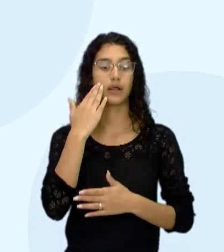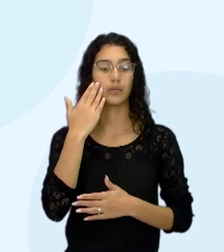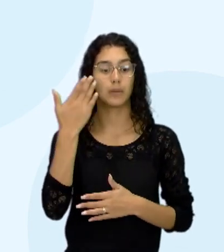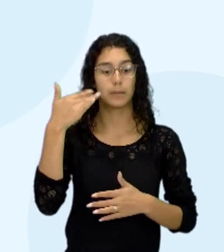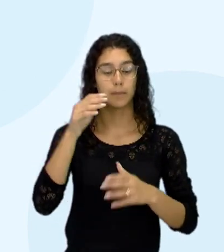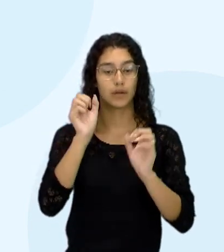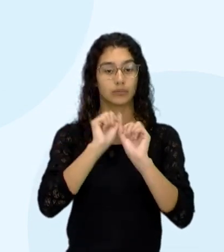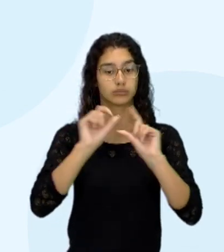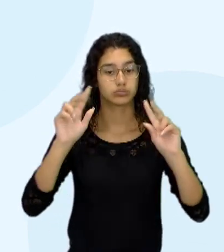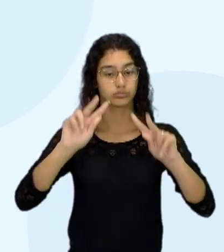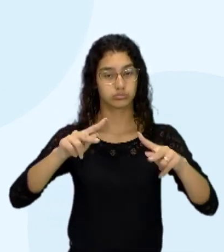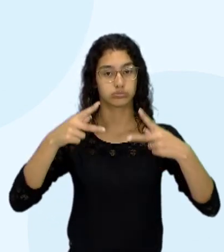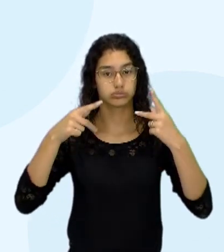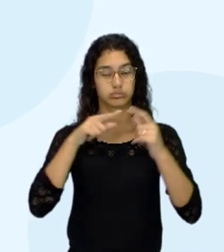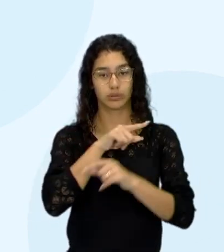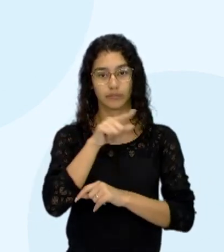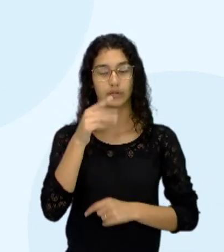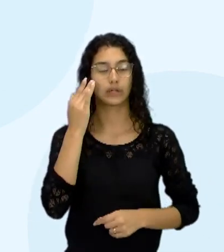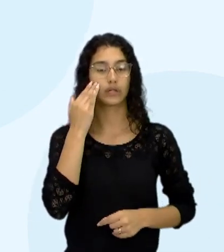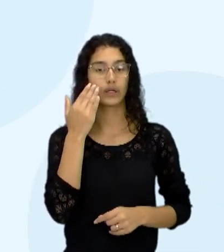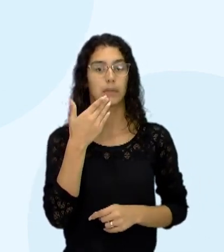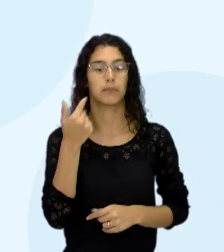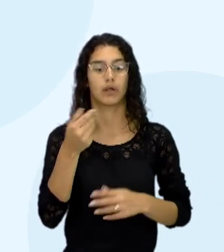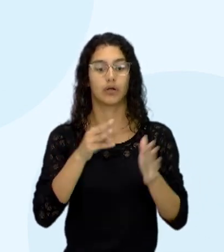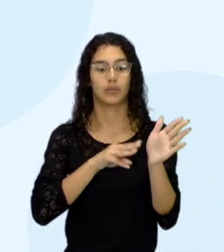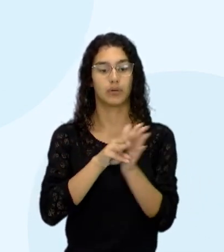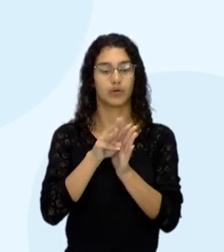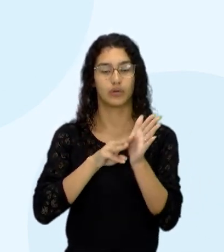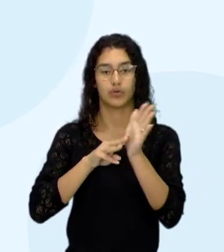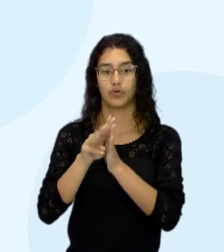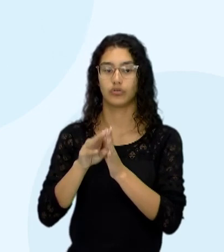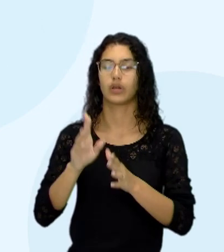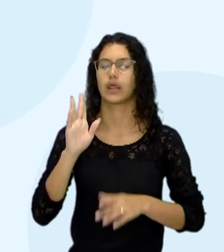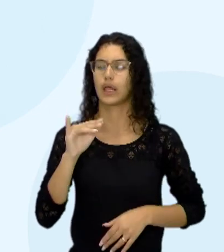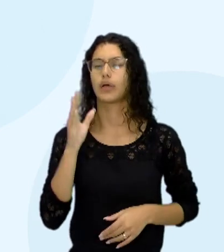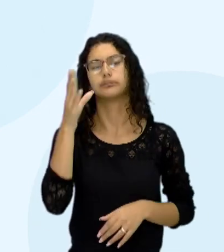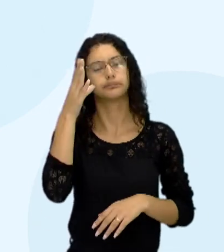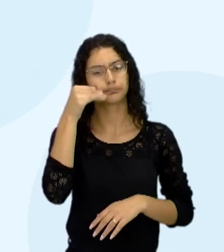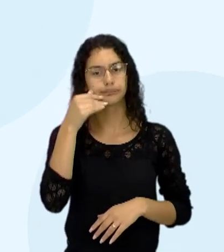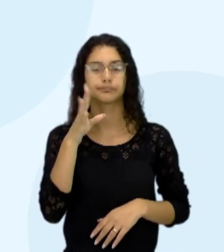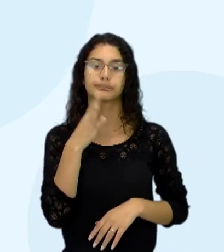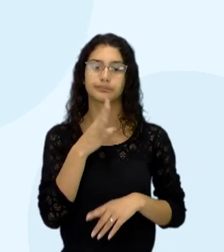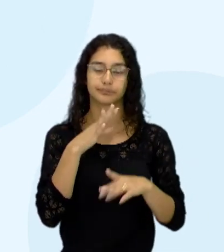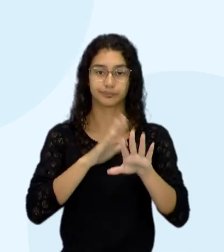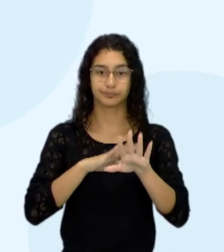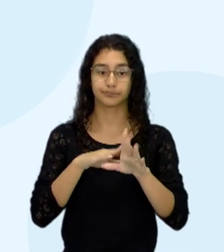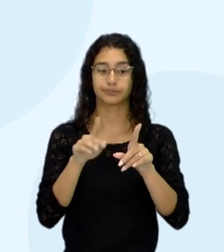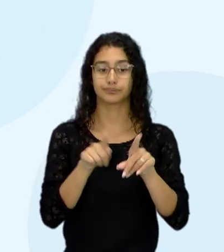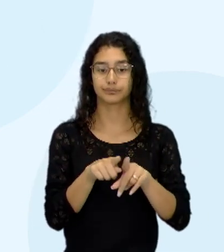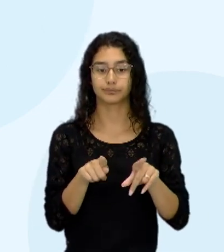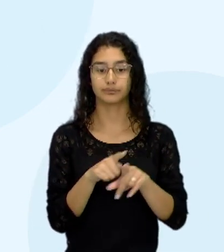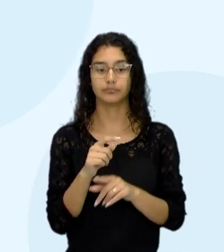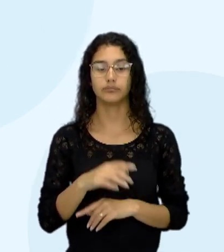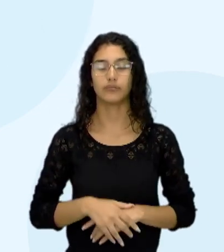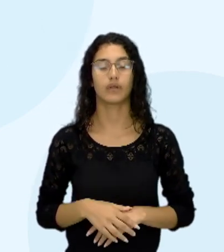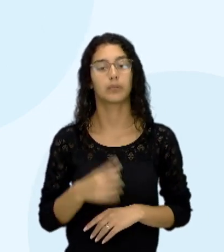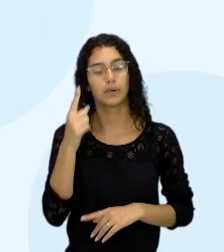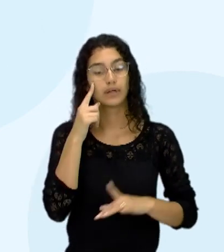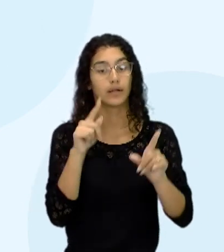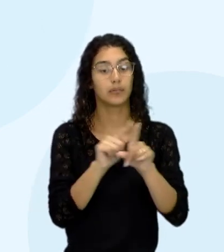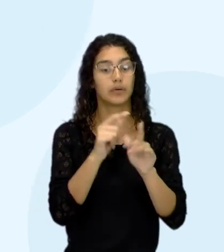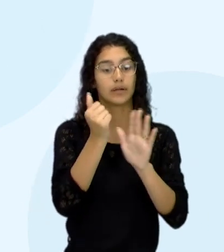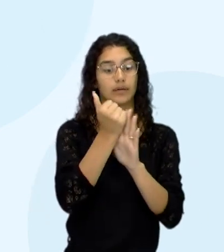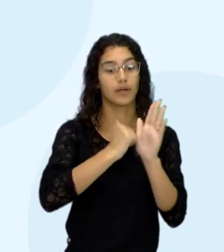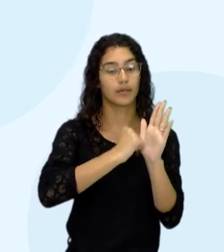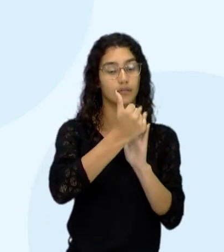deixei alguns links para vocês entenderem mais sobre a metodologia do fishball, que é muito interessante, é legal de fazer. Pensar nas